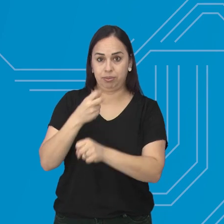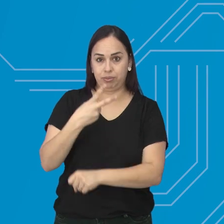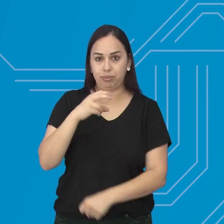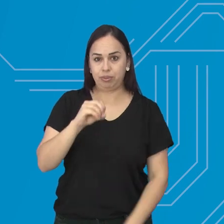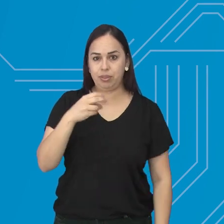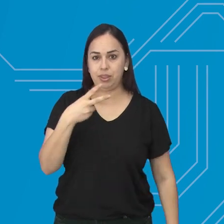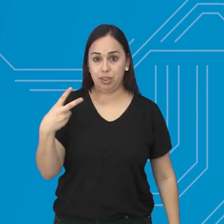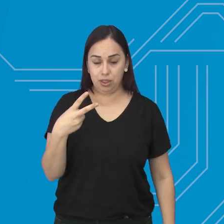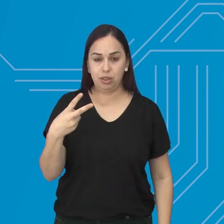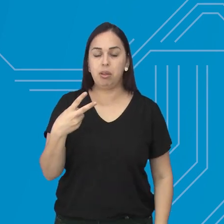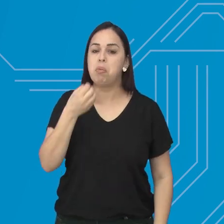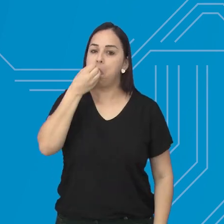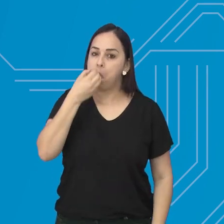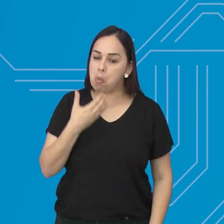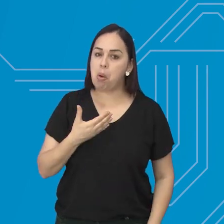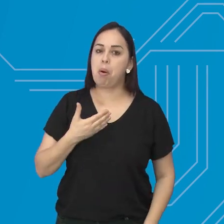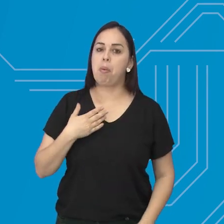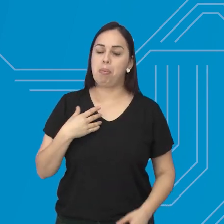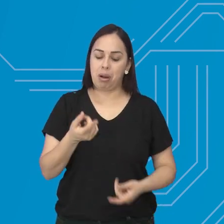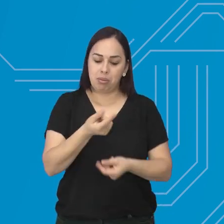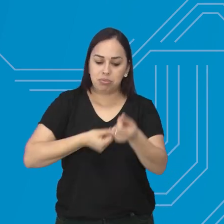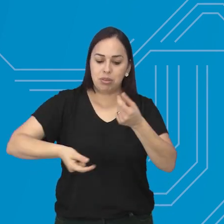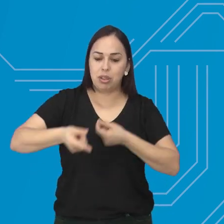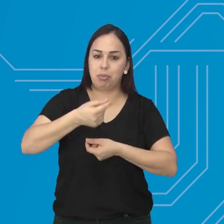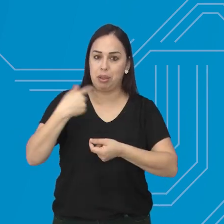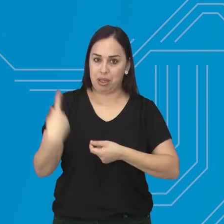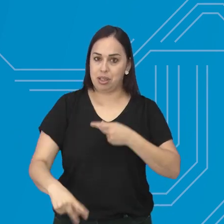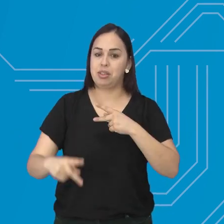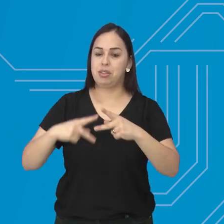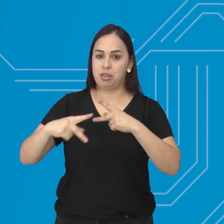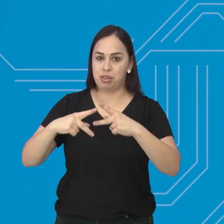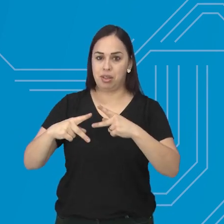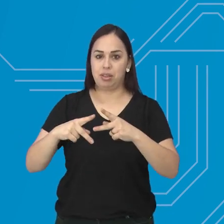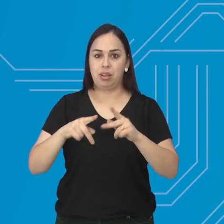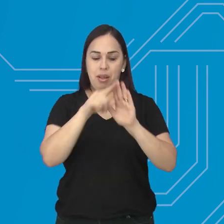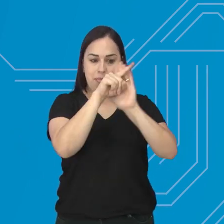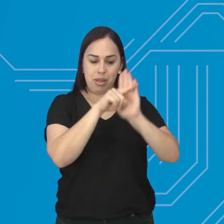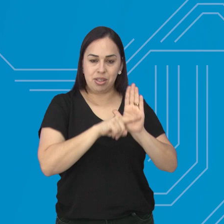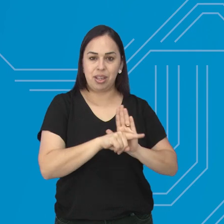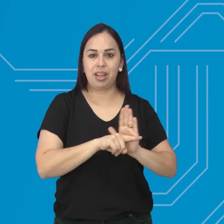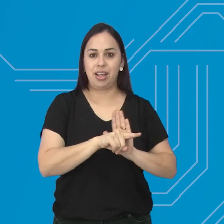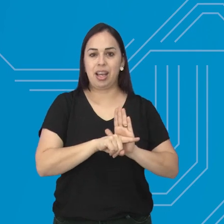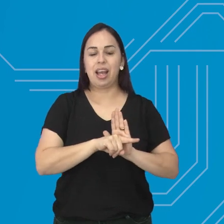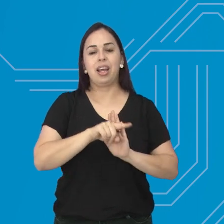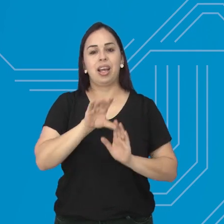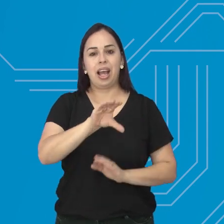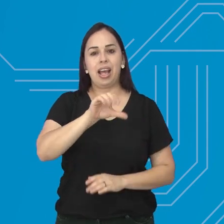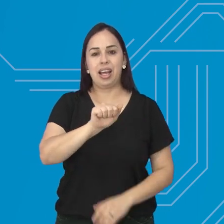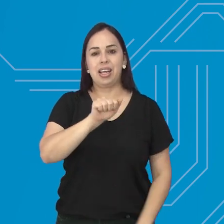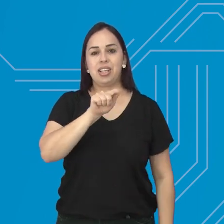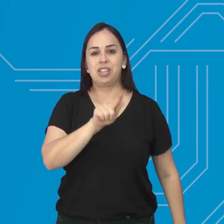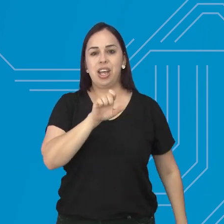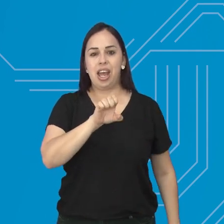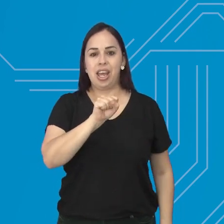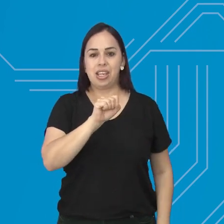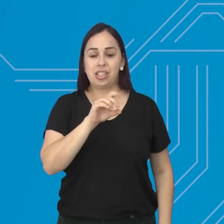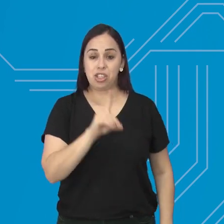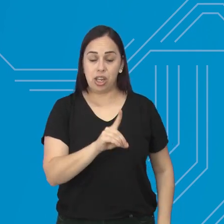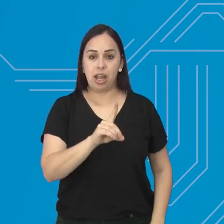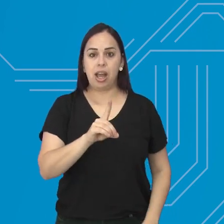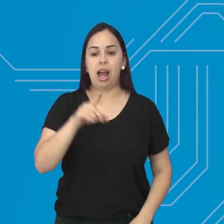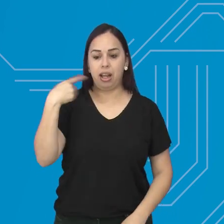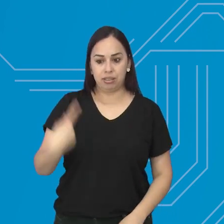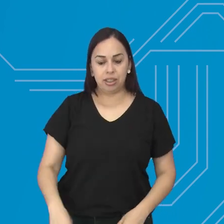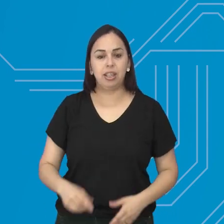de 2022 foi muito bom para a economia de São José dos Campos. Segundo dados do CAGED, a cidade criou cerca de 10